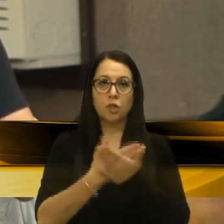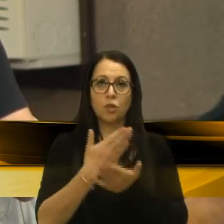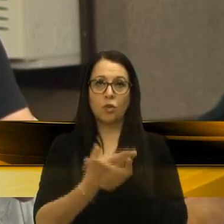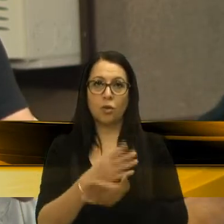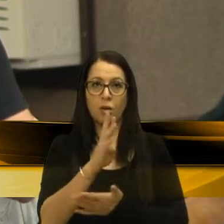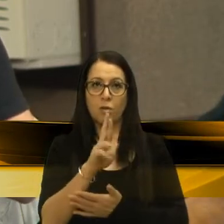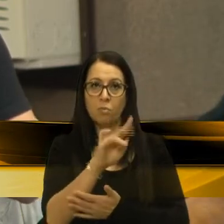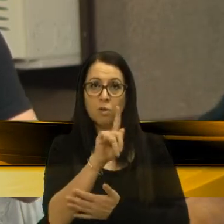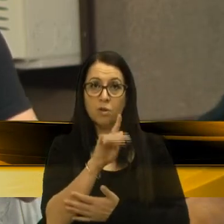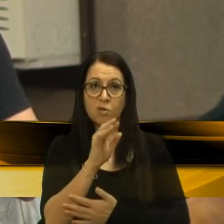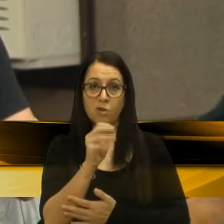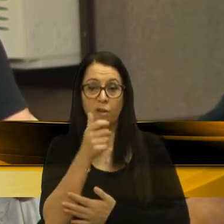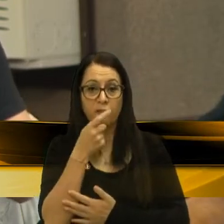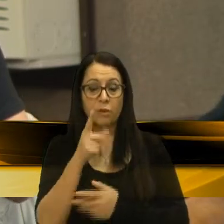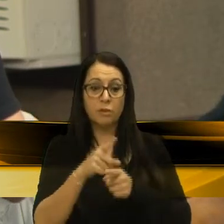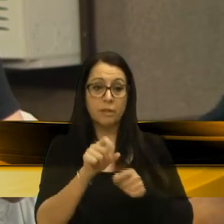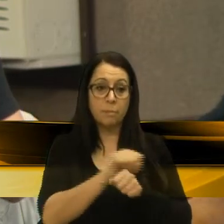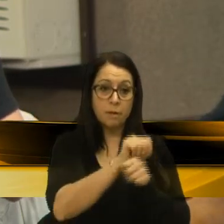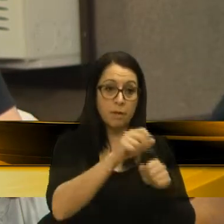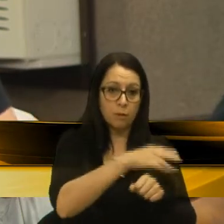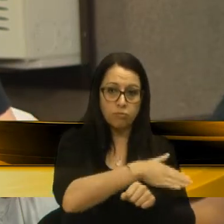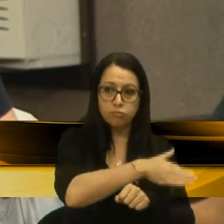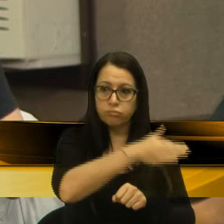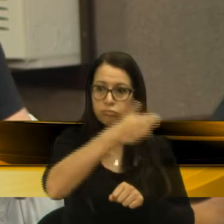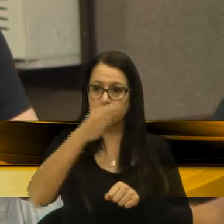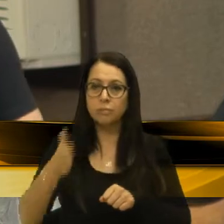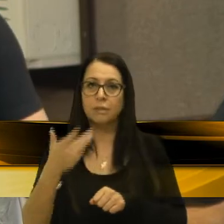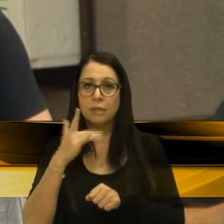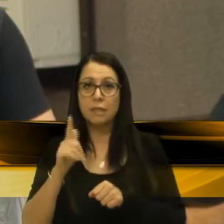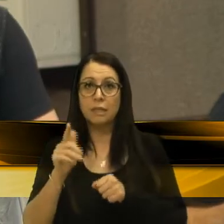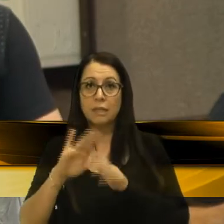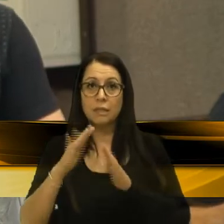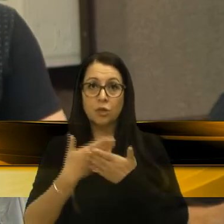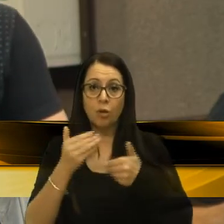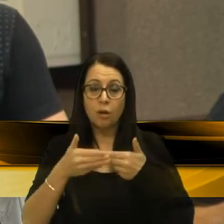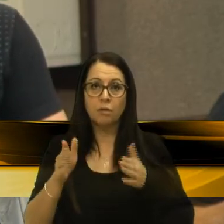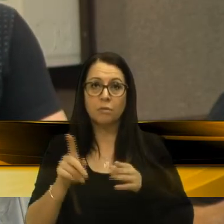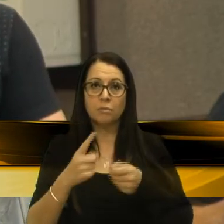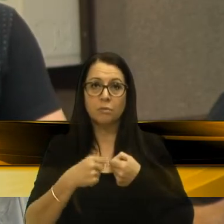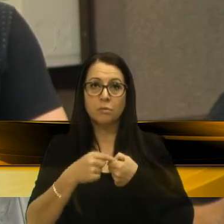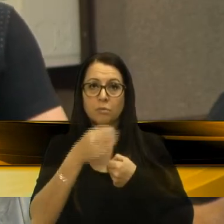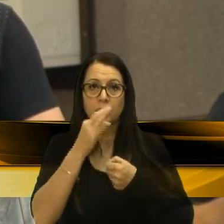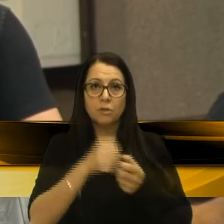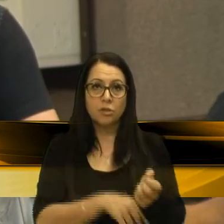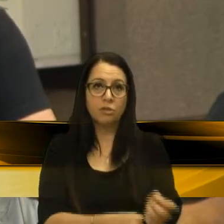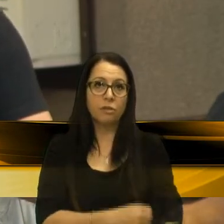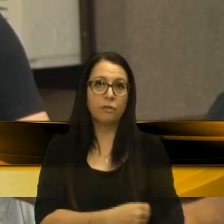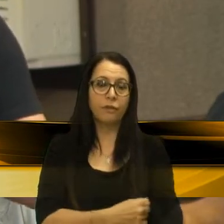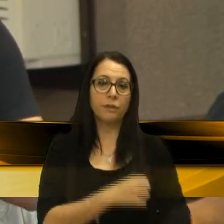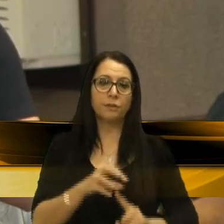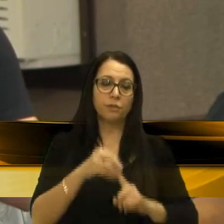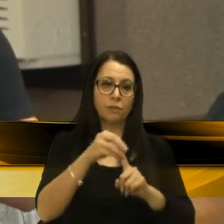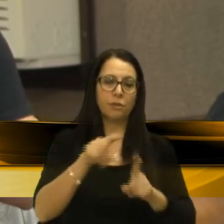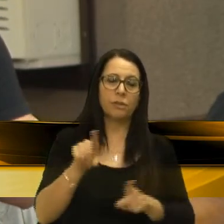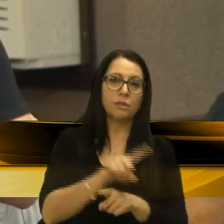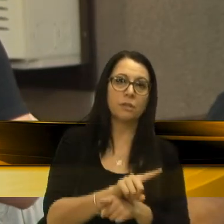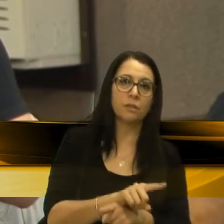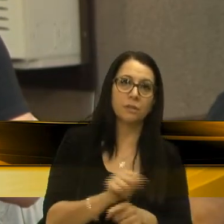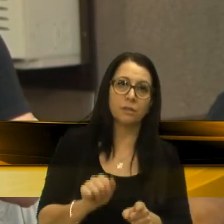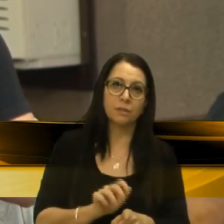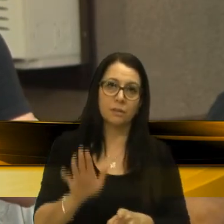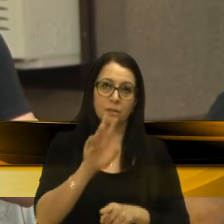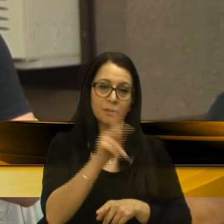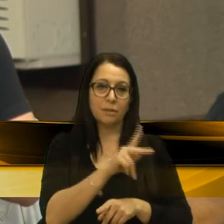uma criança querendo estudar, nós temos que deixar a escola aberta, que é o que não está tendo aqui no nosso município de Caxias do Sul. Mas principalmente nós temos que valorizar os